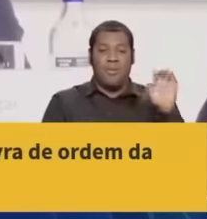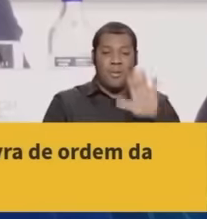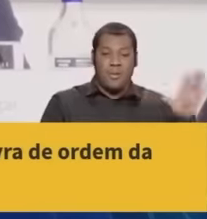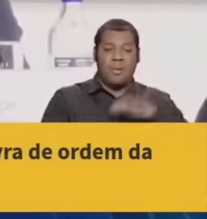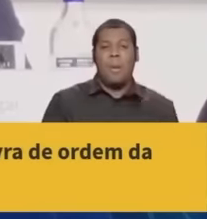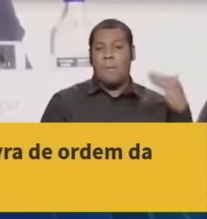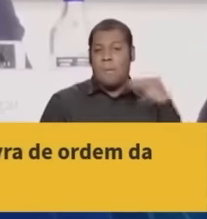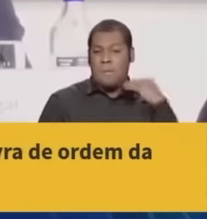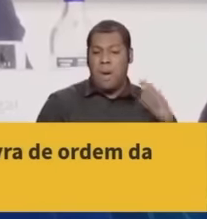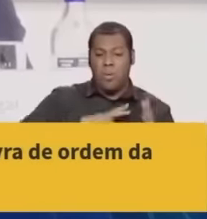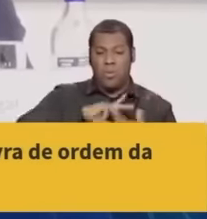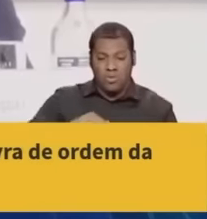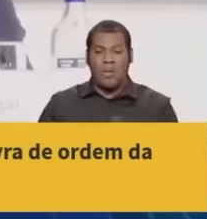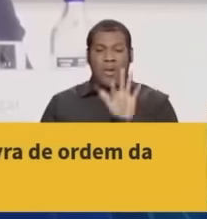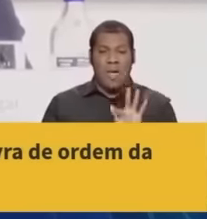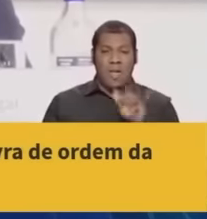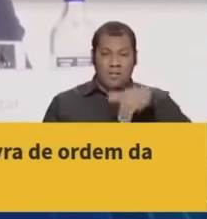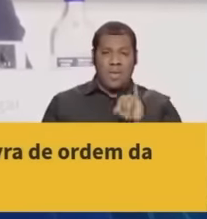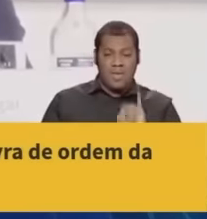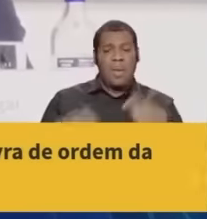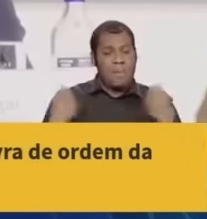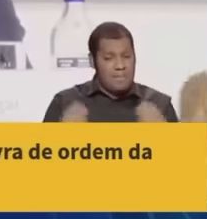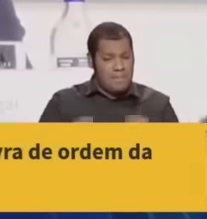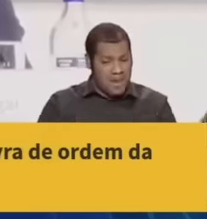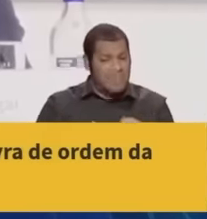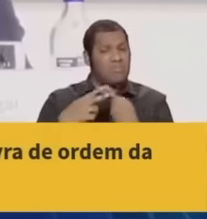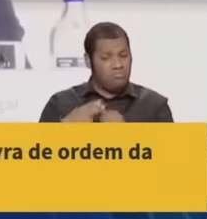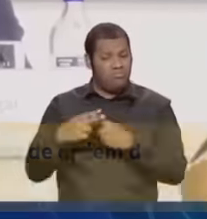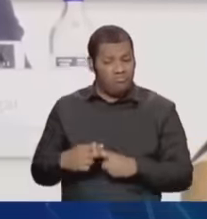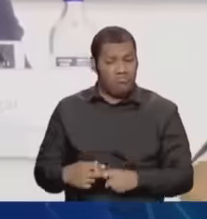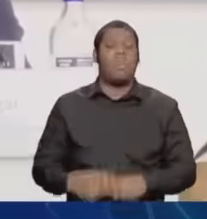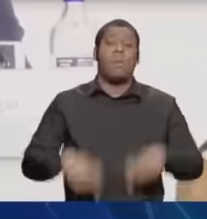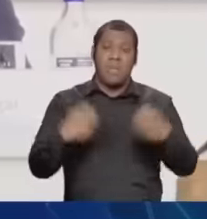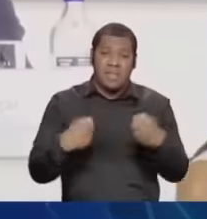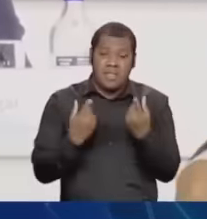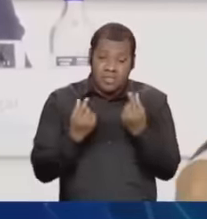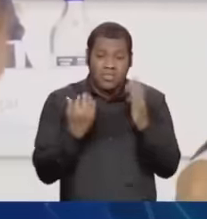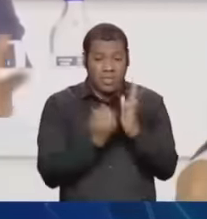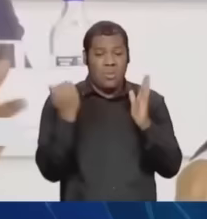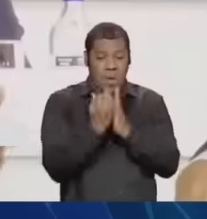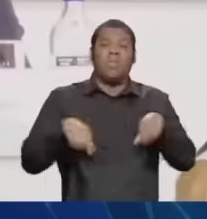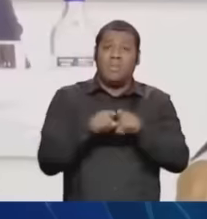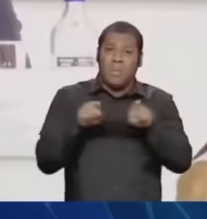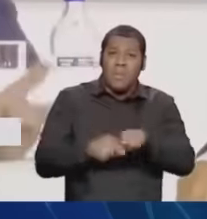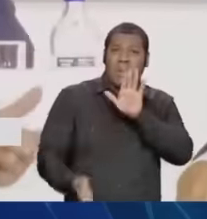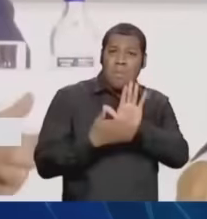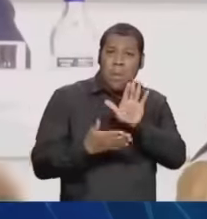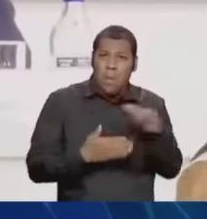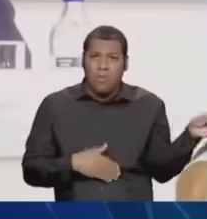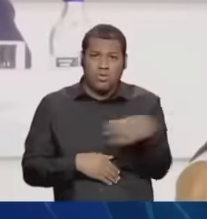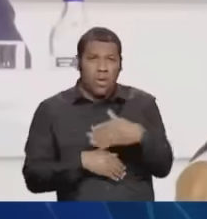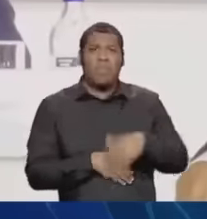Banco Mundial, FMI, nós precisamos rever o funcionamento. É preciso ter mais dinheiro, é preciso ter novas direções, mais